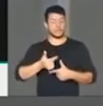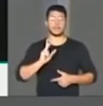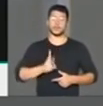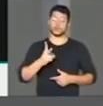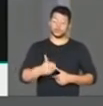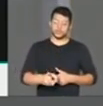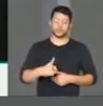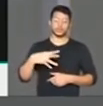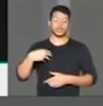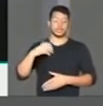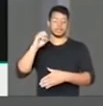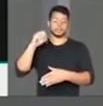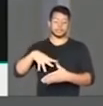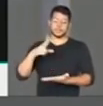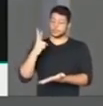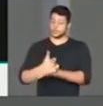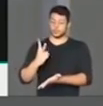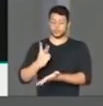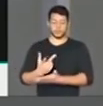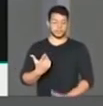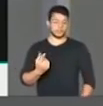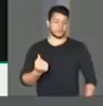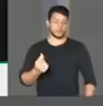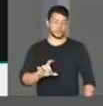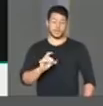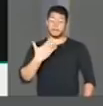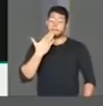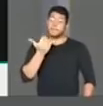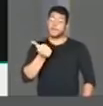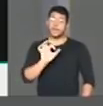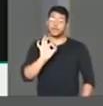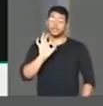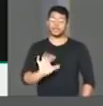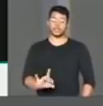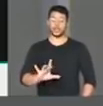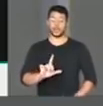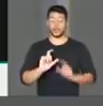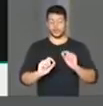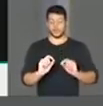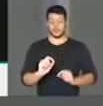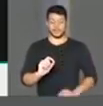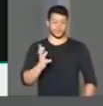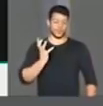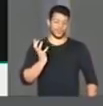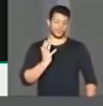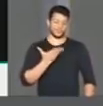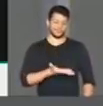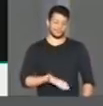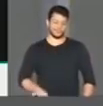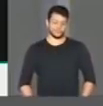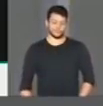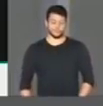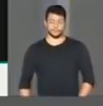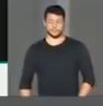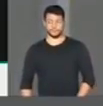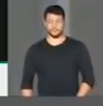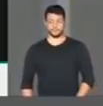mesmo tanto do Fundo de Garantia. Só alivia para os ricos. É a tal da carteira verde e amarela.